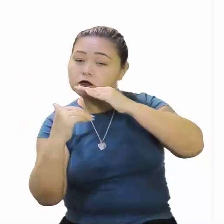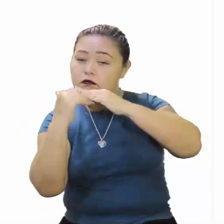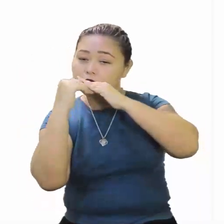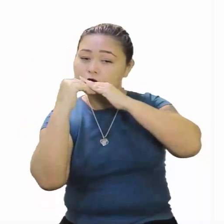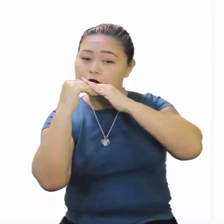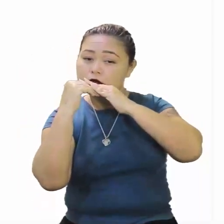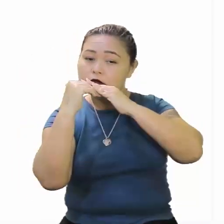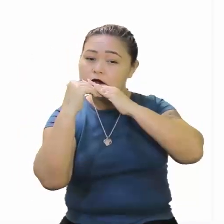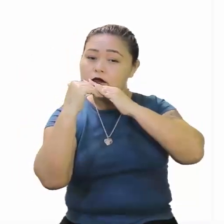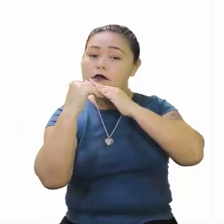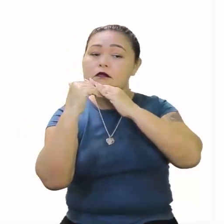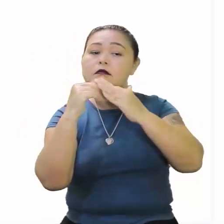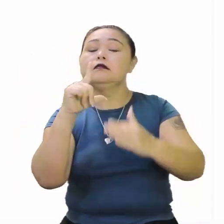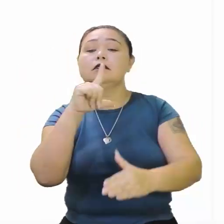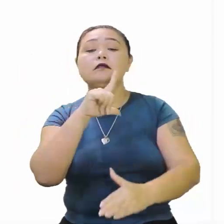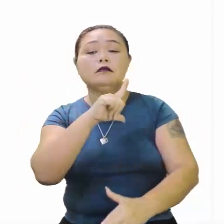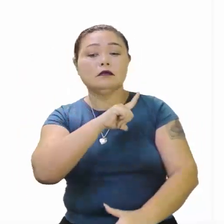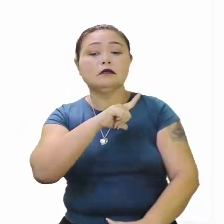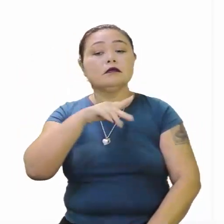em que